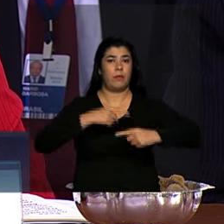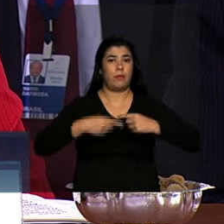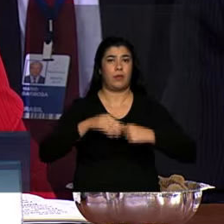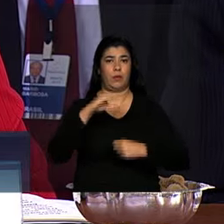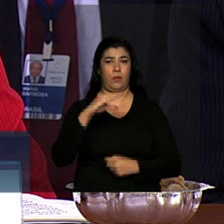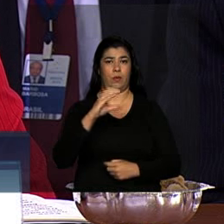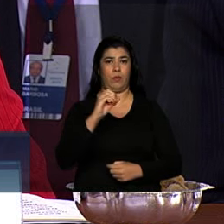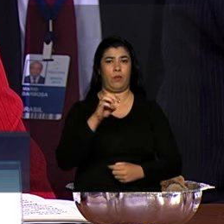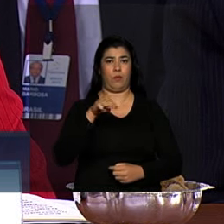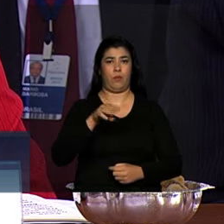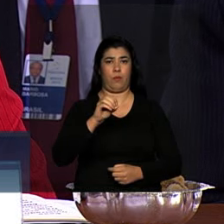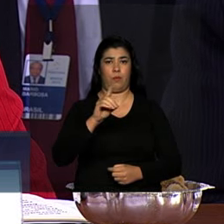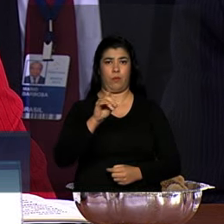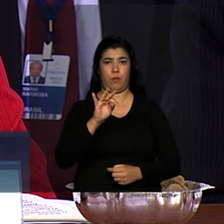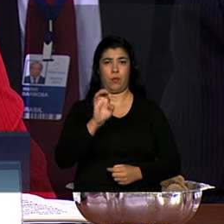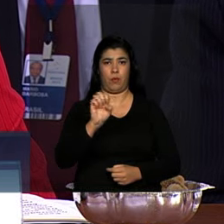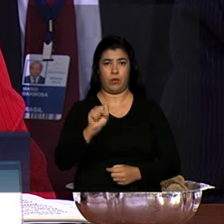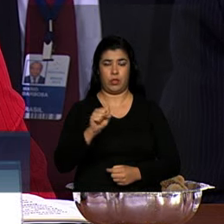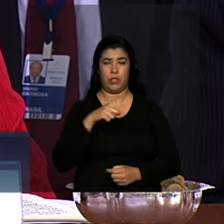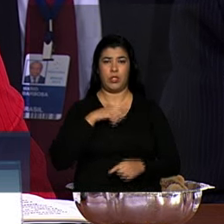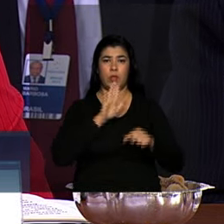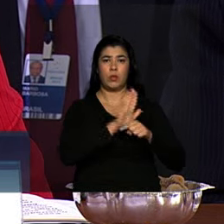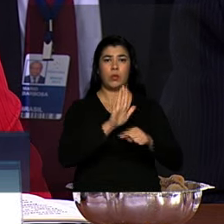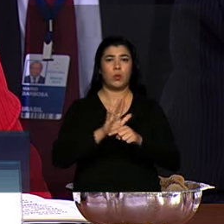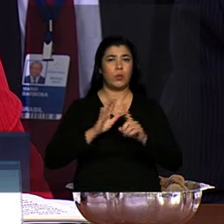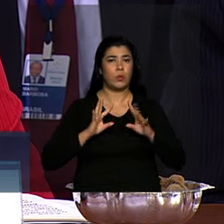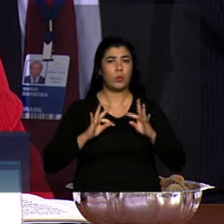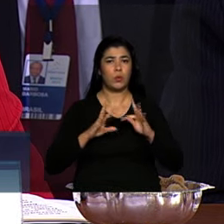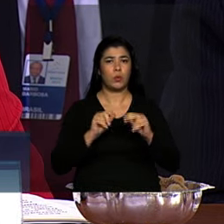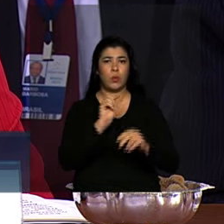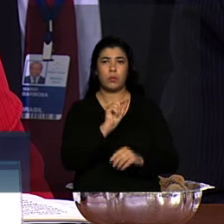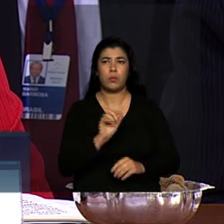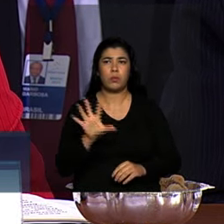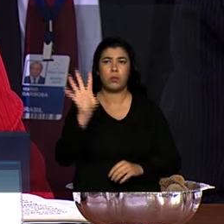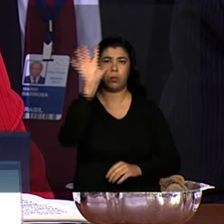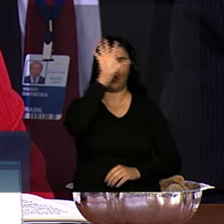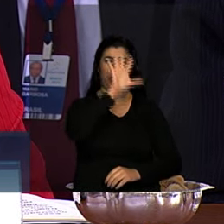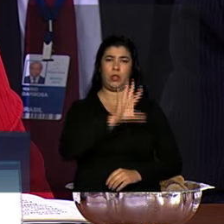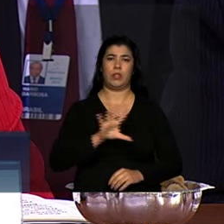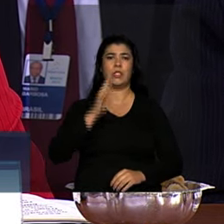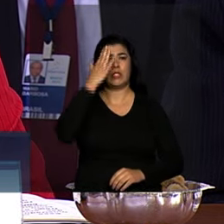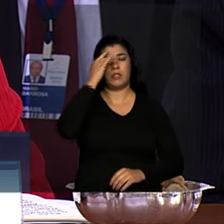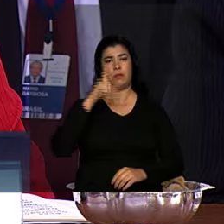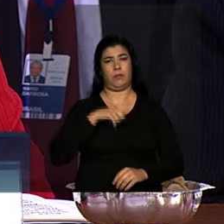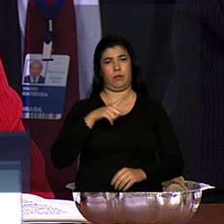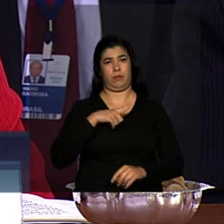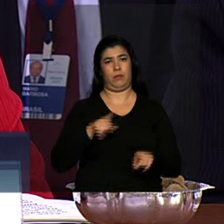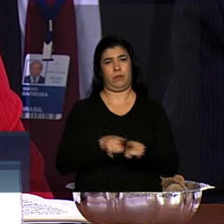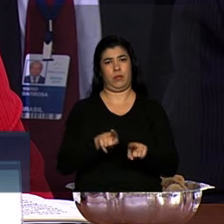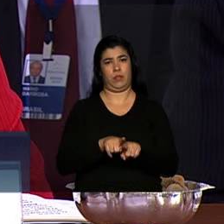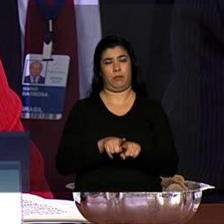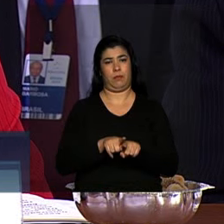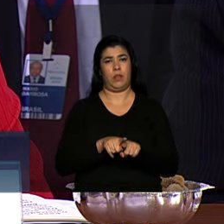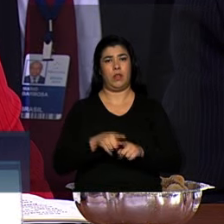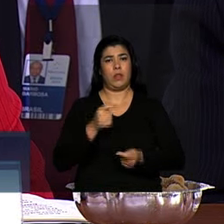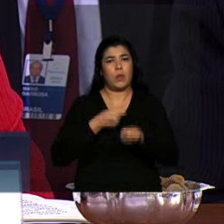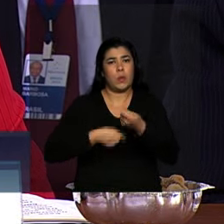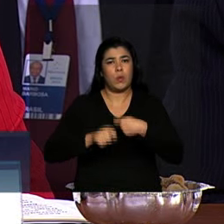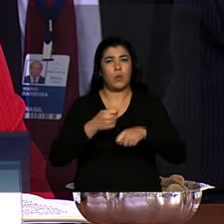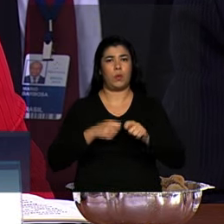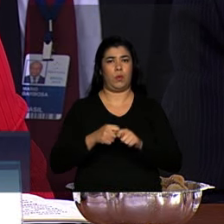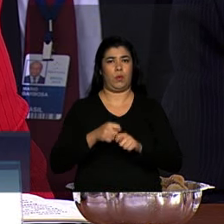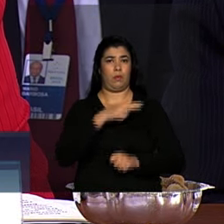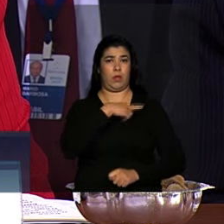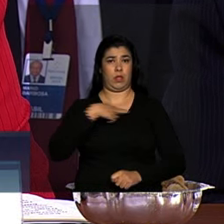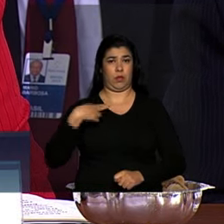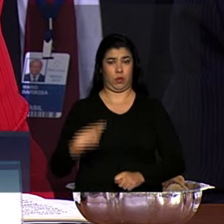beneficiou toda a região, e sabemos também que a economia chinesa mudou